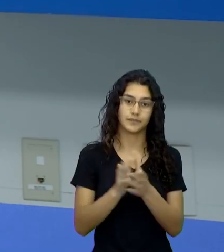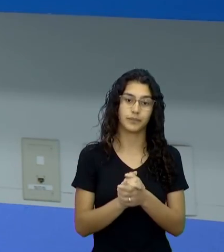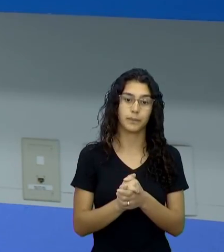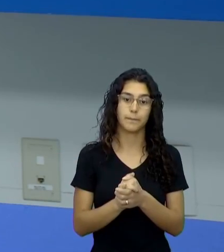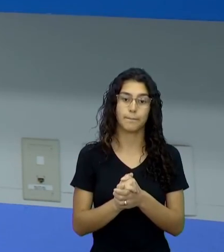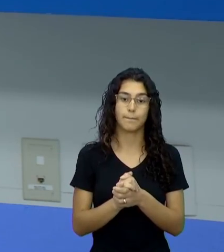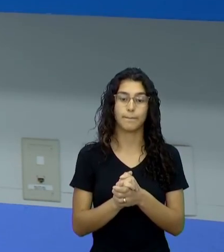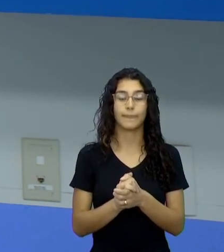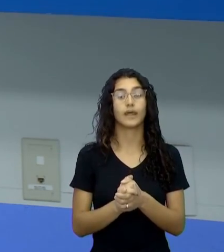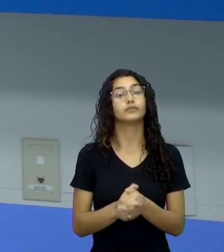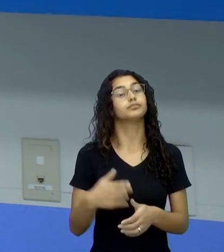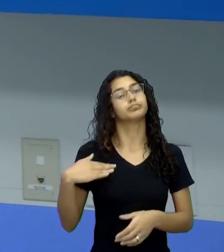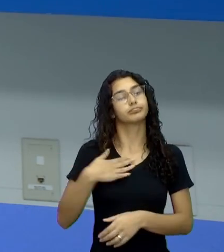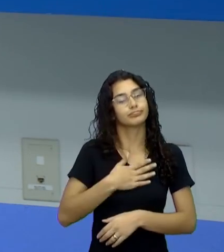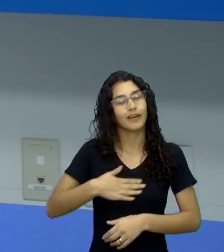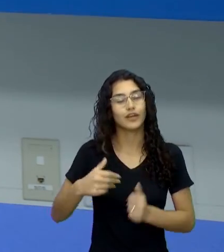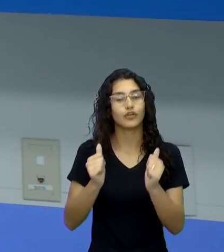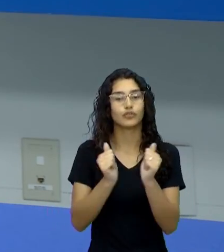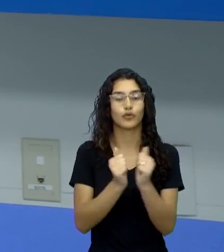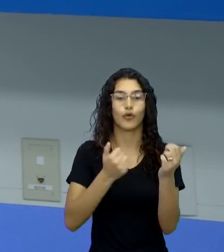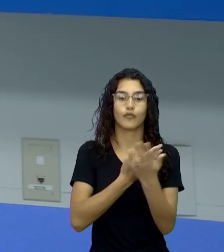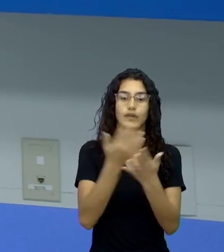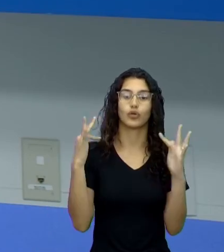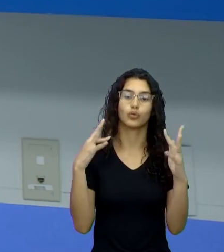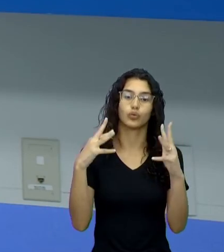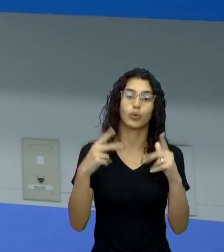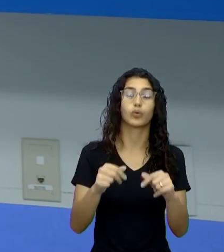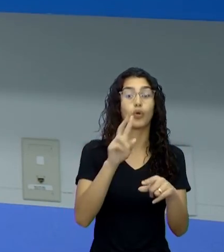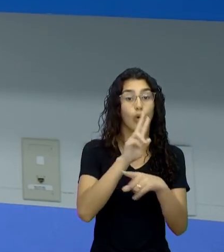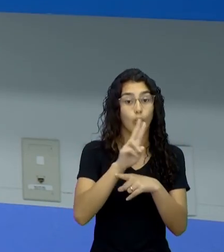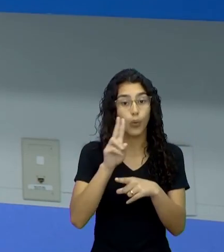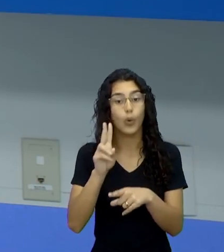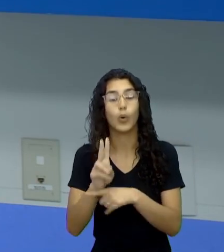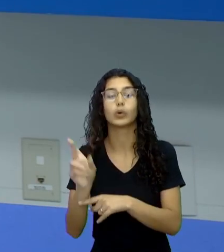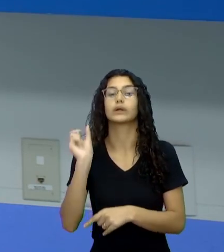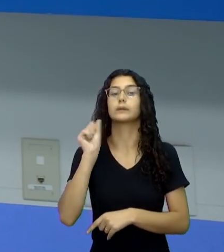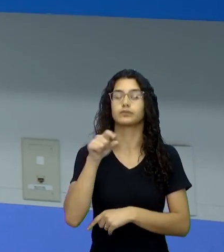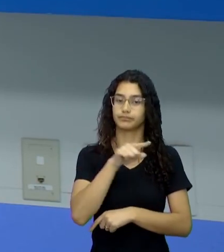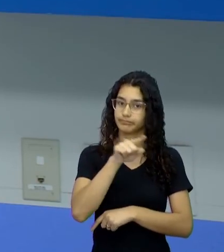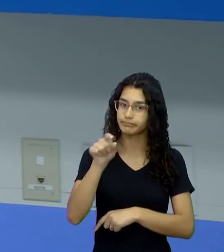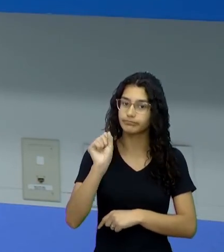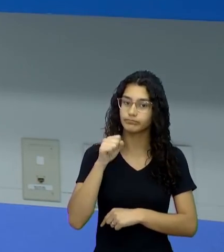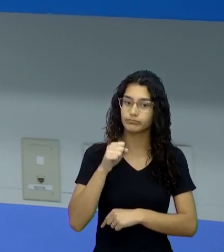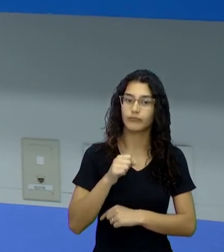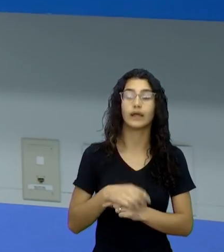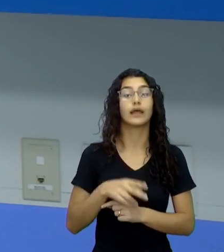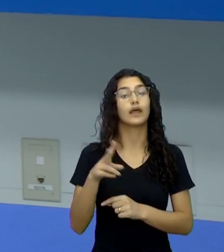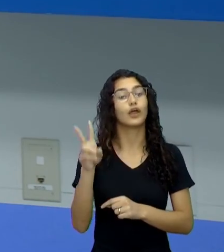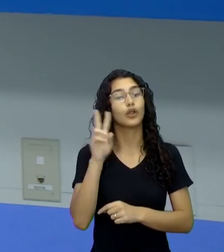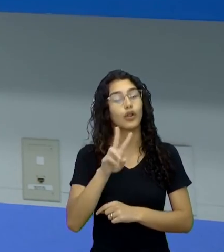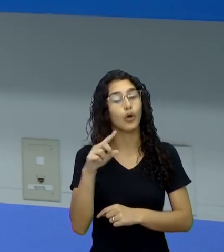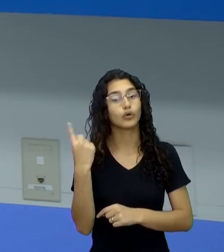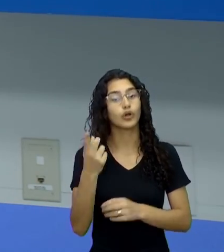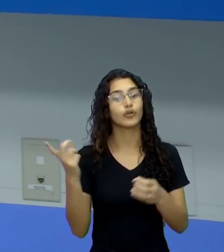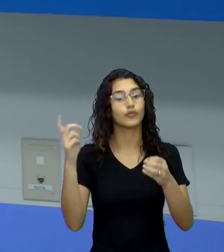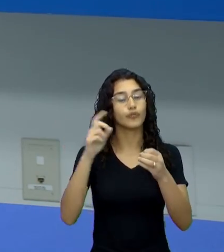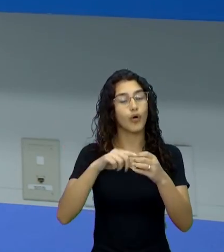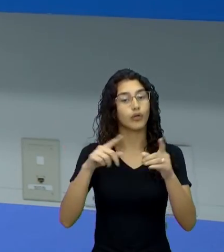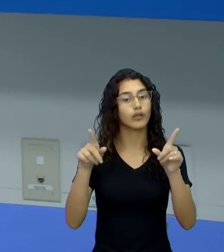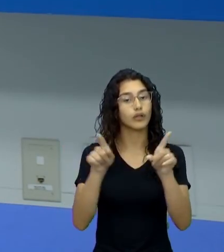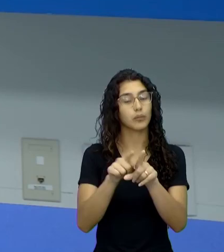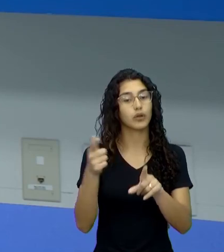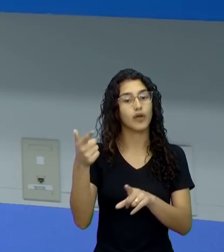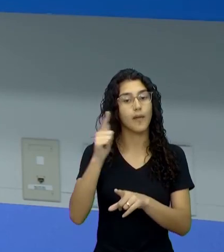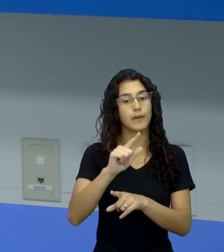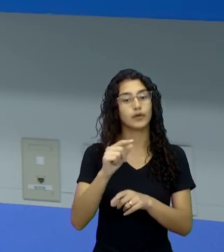vocês foi um prazer estar com todas e todos cuidem-se muito pessoal e em breve estaremos Juntas e juntos